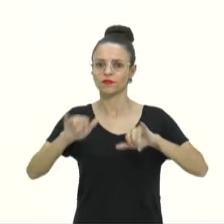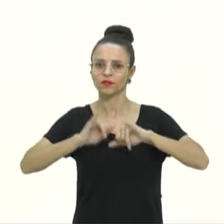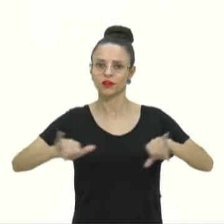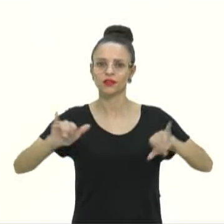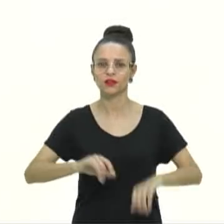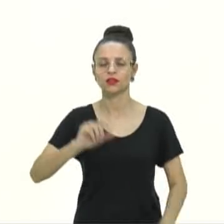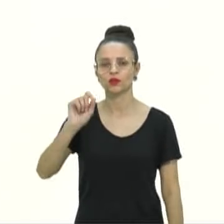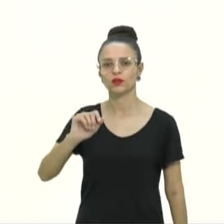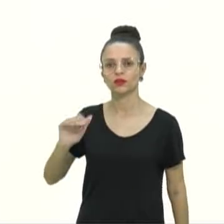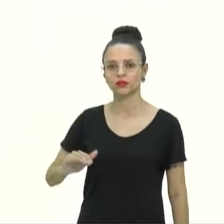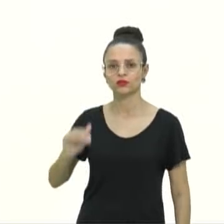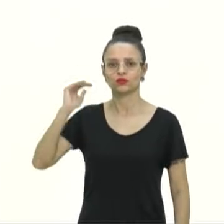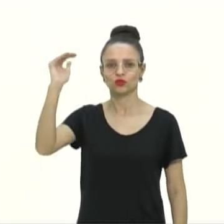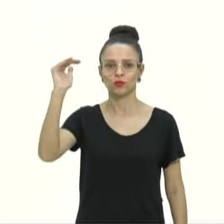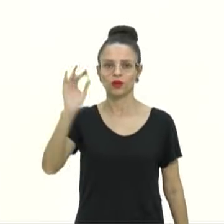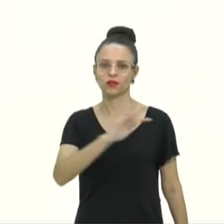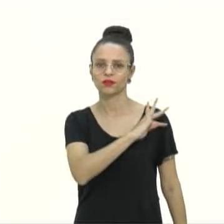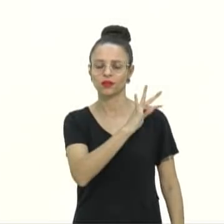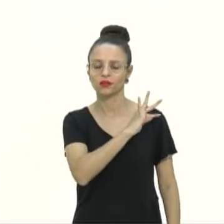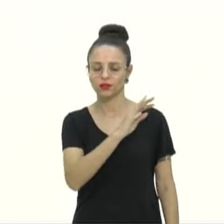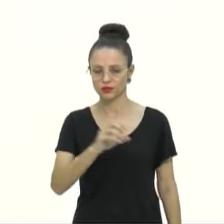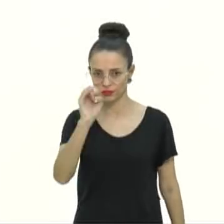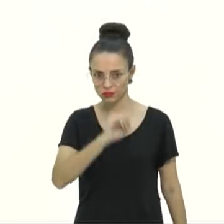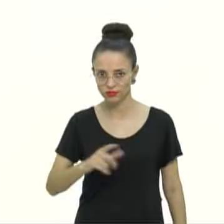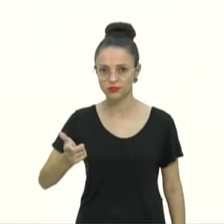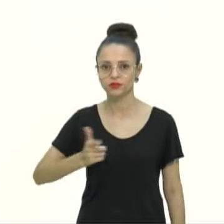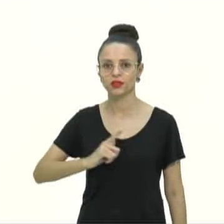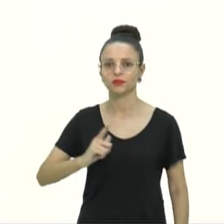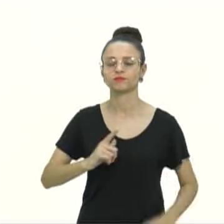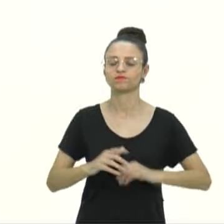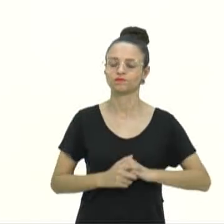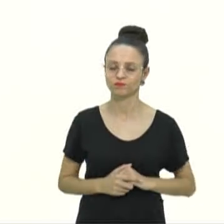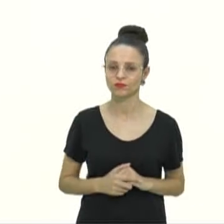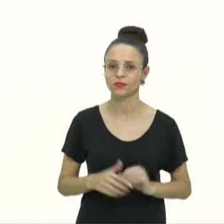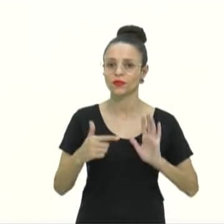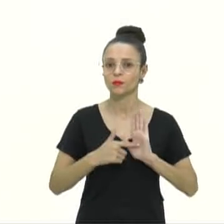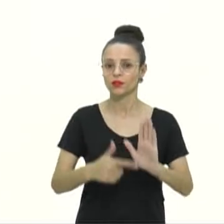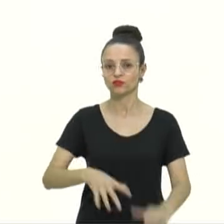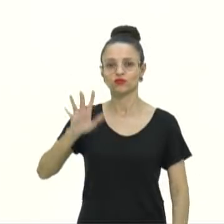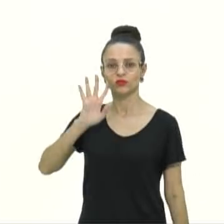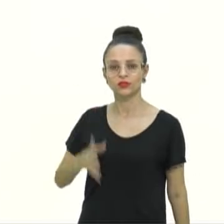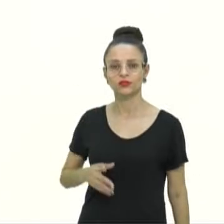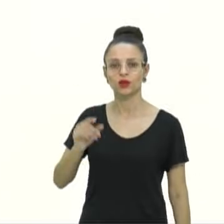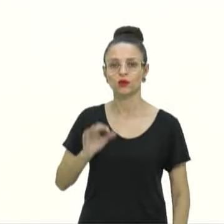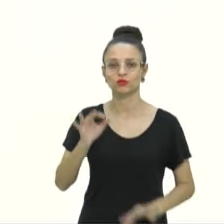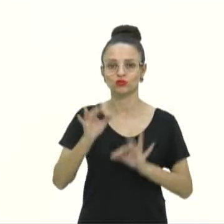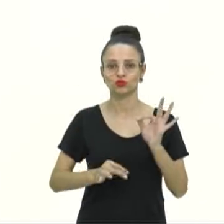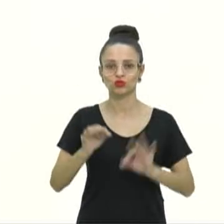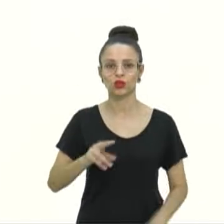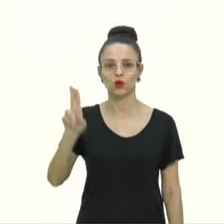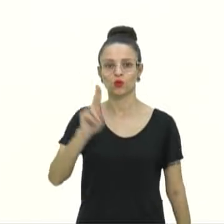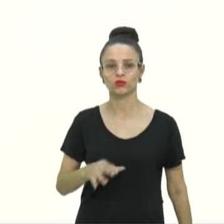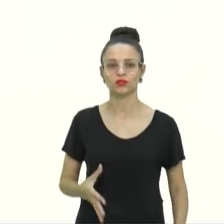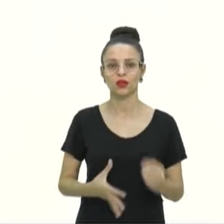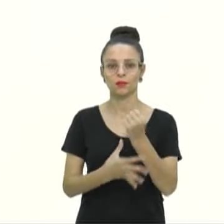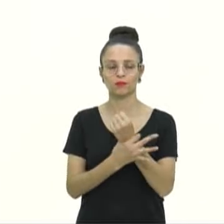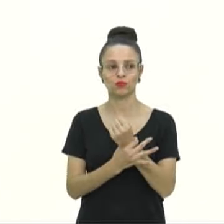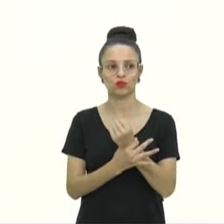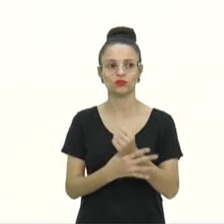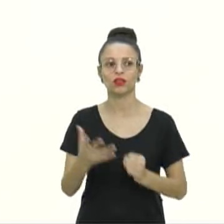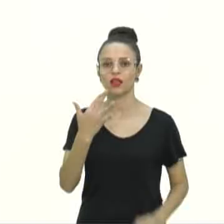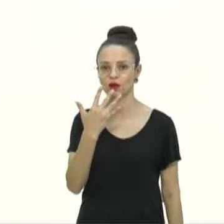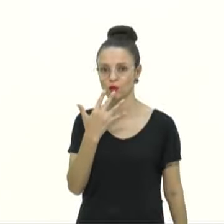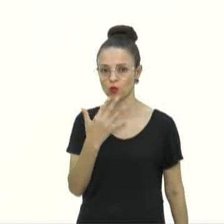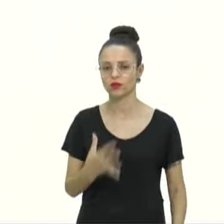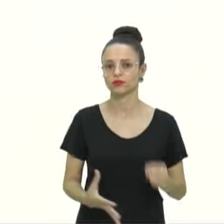também superioridade técnica quando houver. Para indicar suas decisões, o árbitro usa uma pulseira na cor dos lutadores de